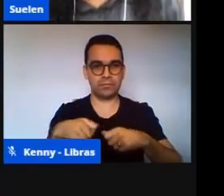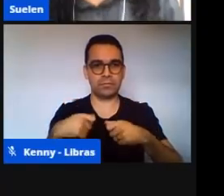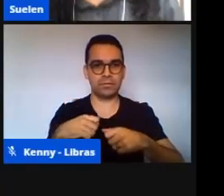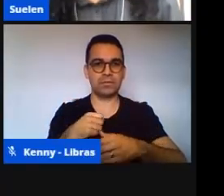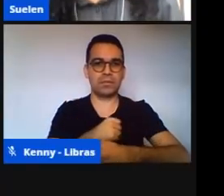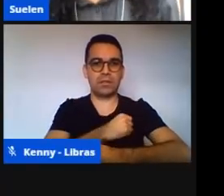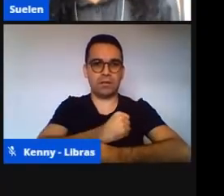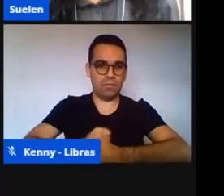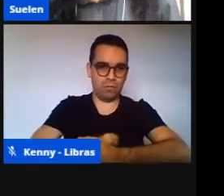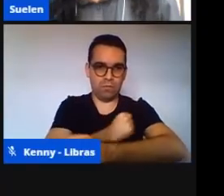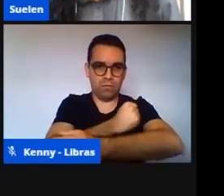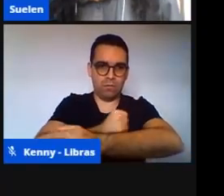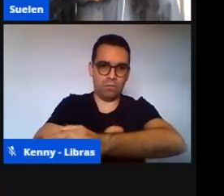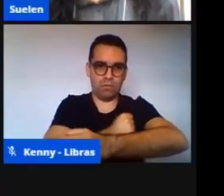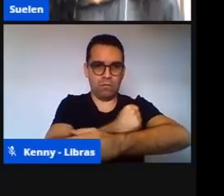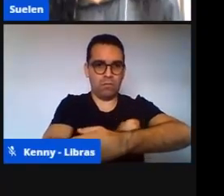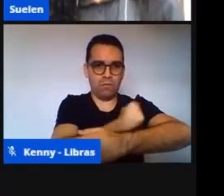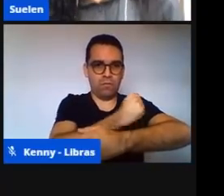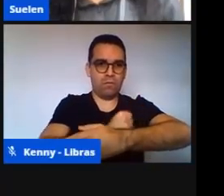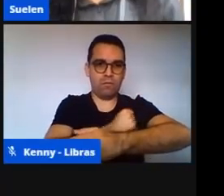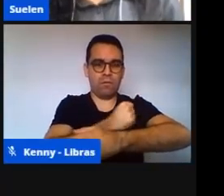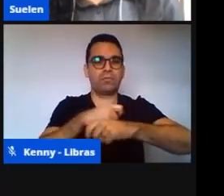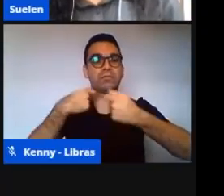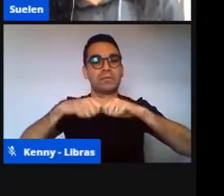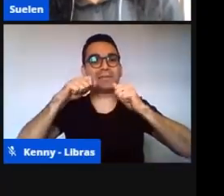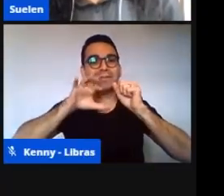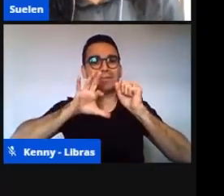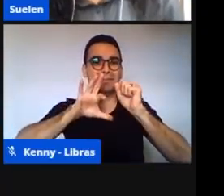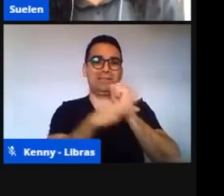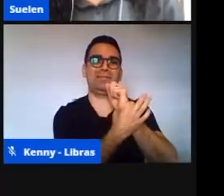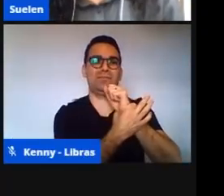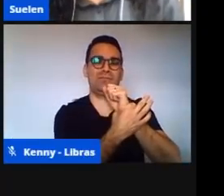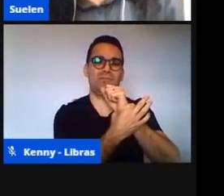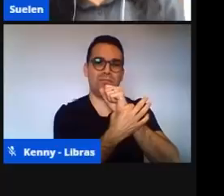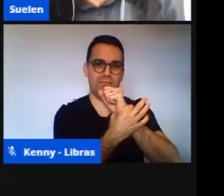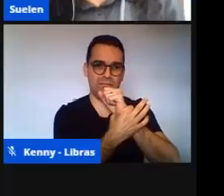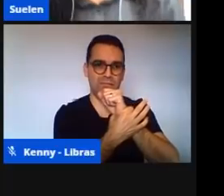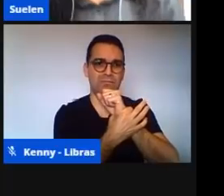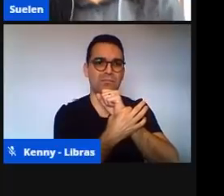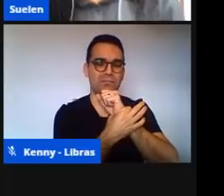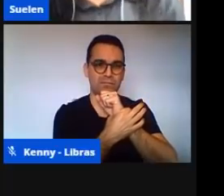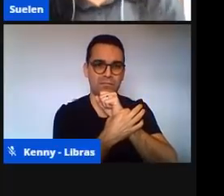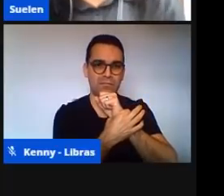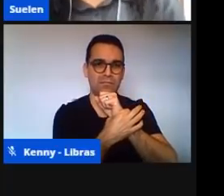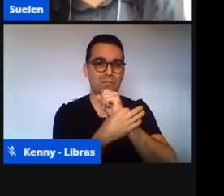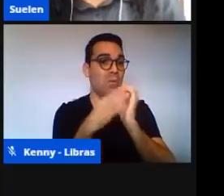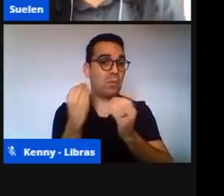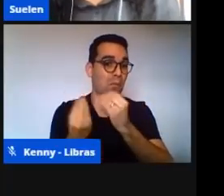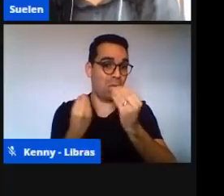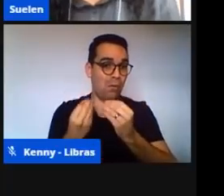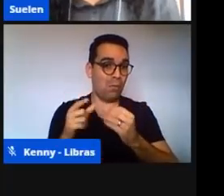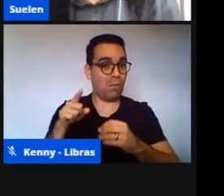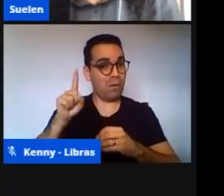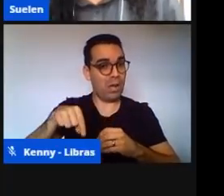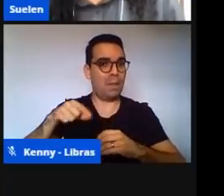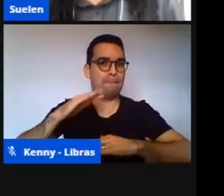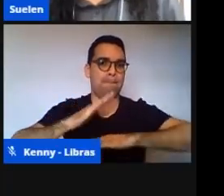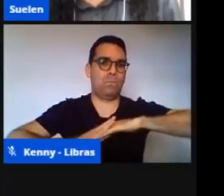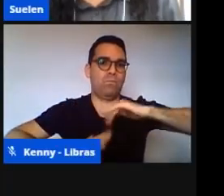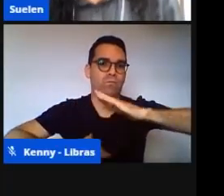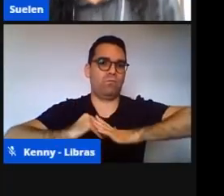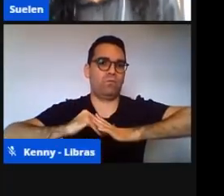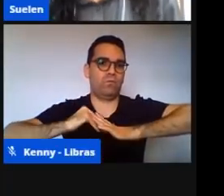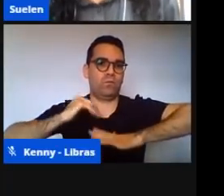cozinha ela seja o mais seguro possível. E isso vai depender do manipulador de alimentos. Como a gente pode